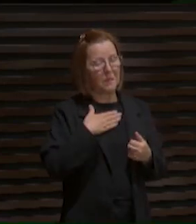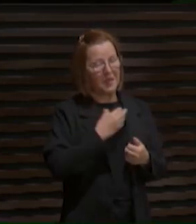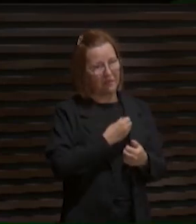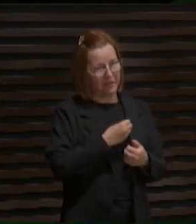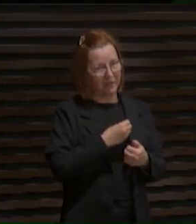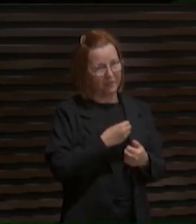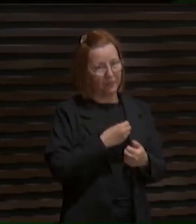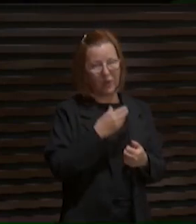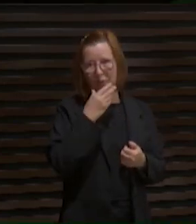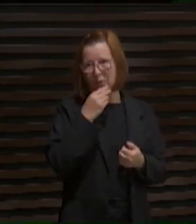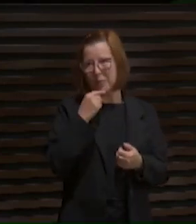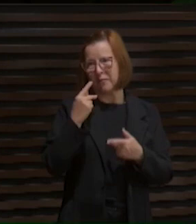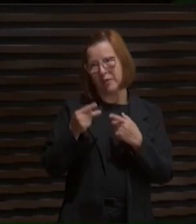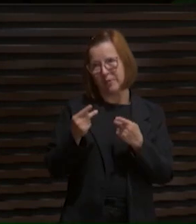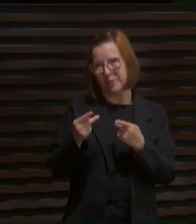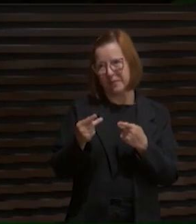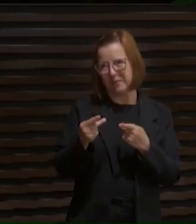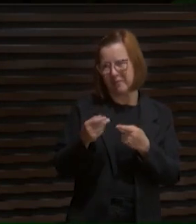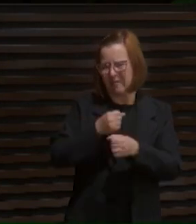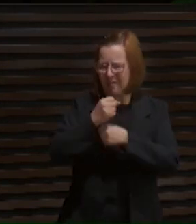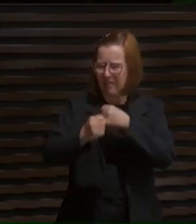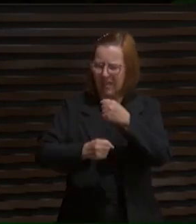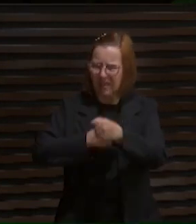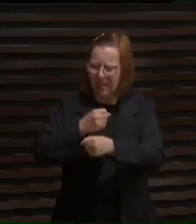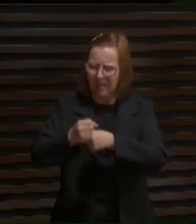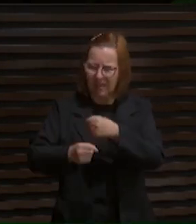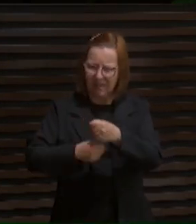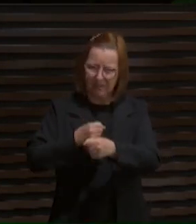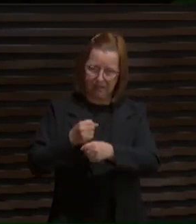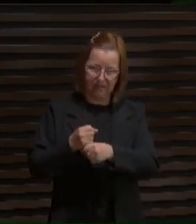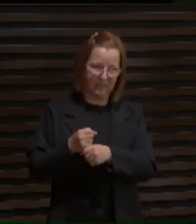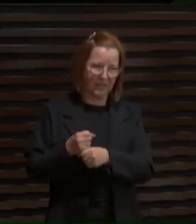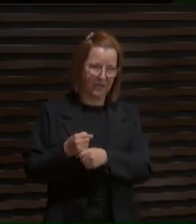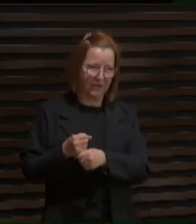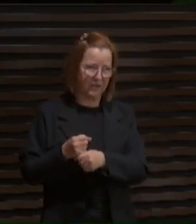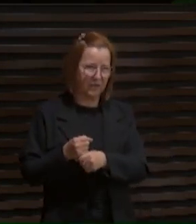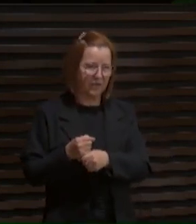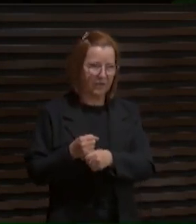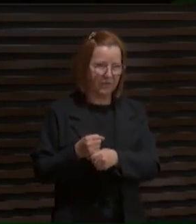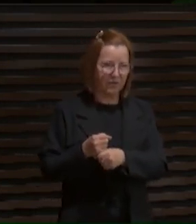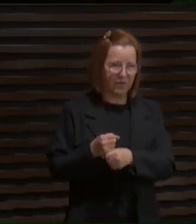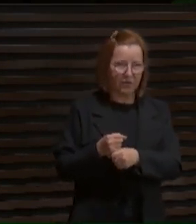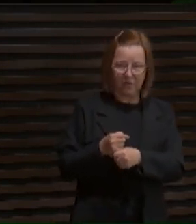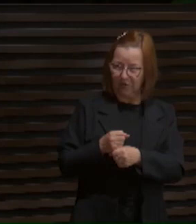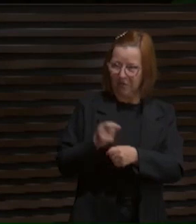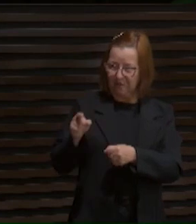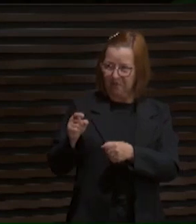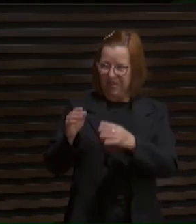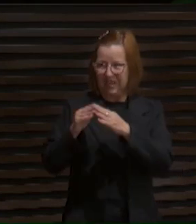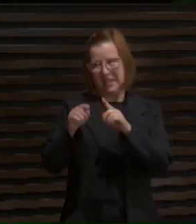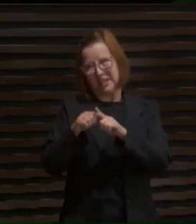ô, minha querida, tantos anos, você precisa conhecer o Evangelho. Você precisa conhecer o Evangelho.